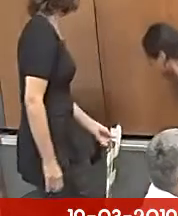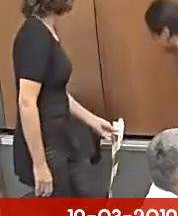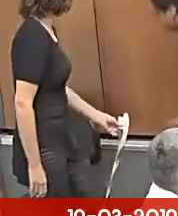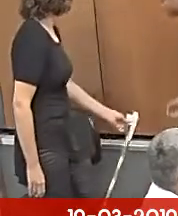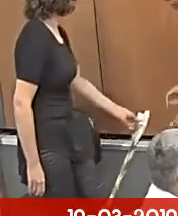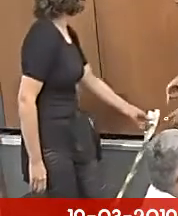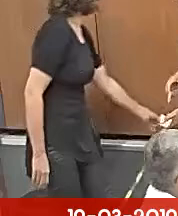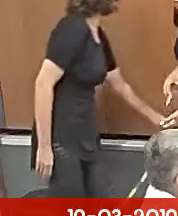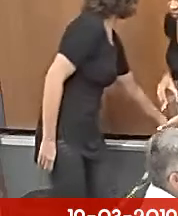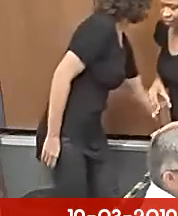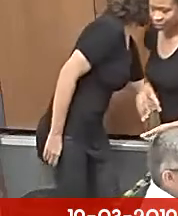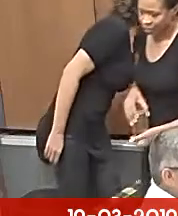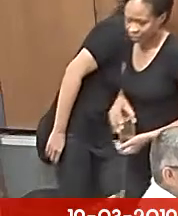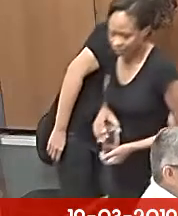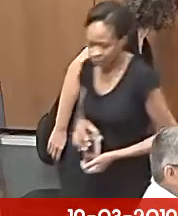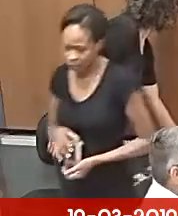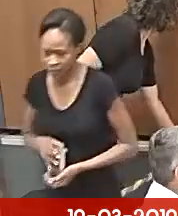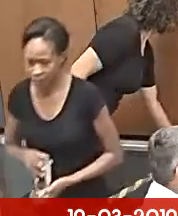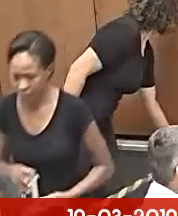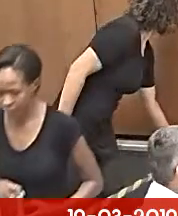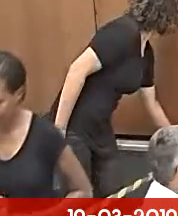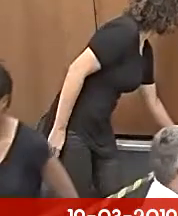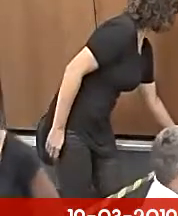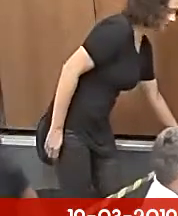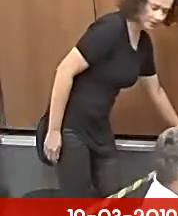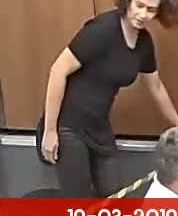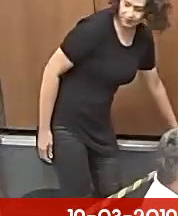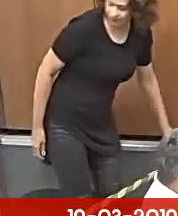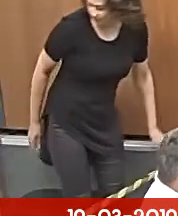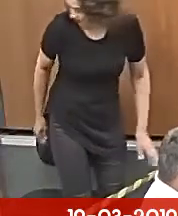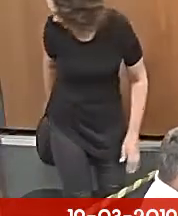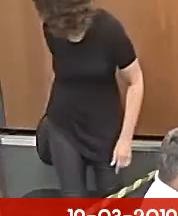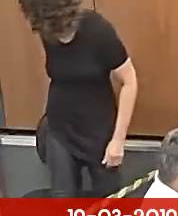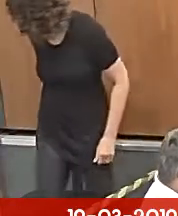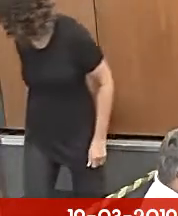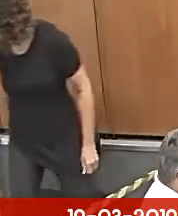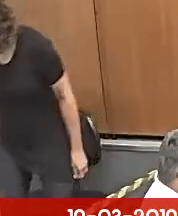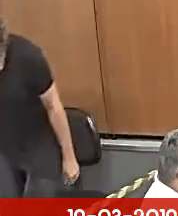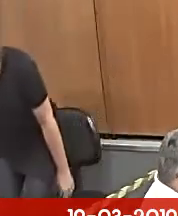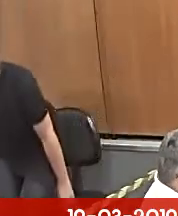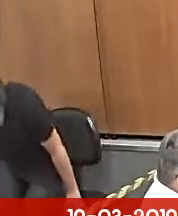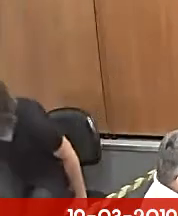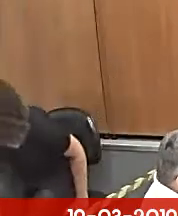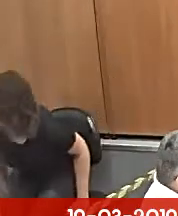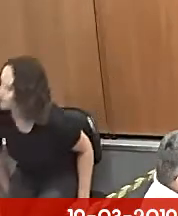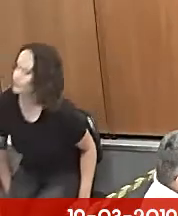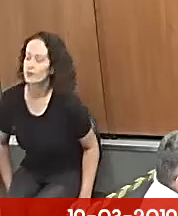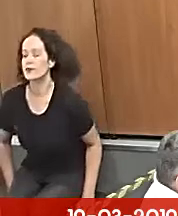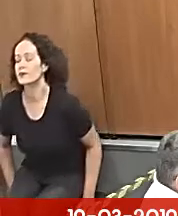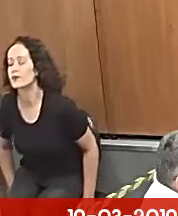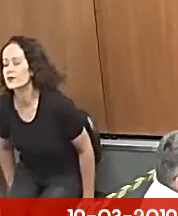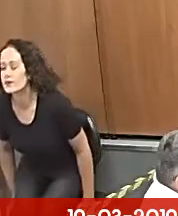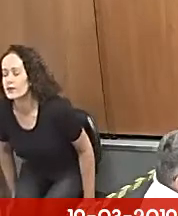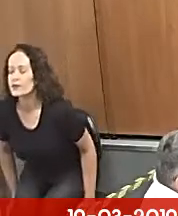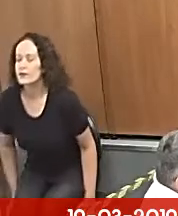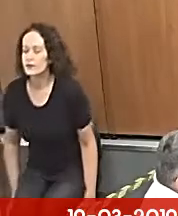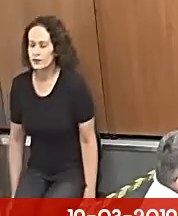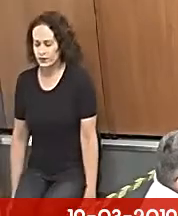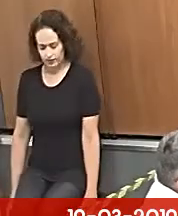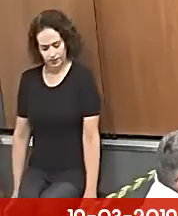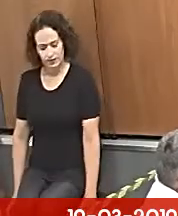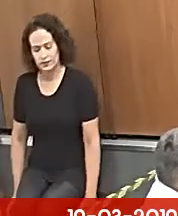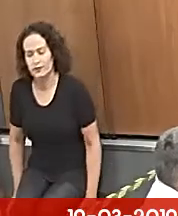requerimento que eu vou apresentar vou pedir para que todos assinem para que seja da comissão requerimento para a gente trazer que o ministério do